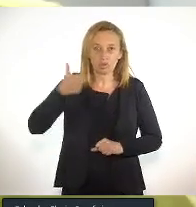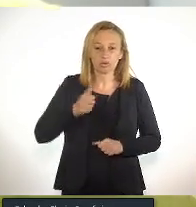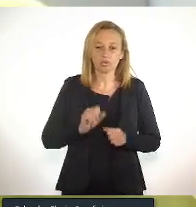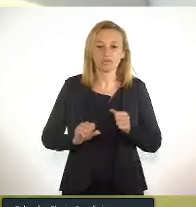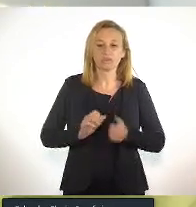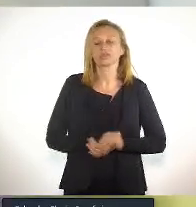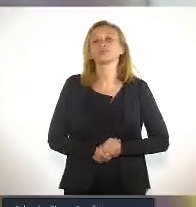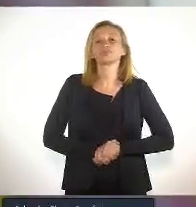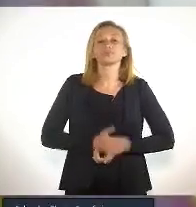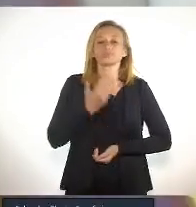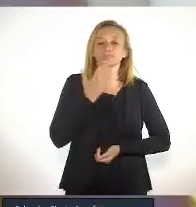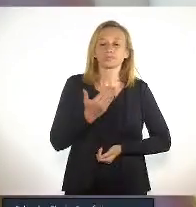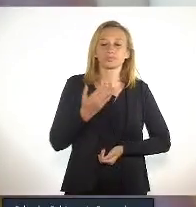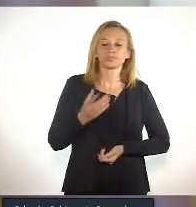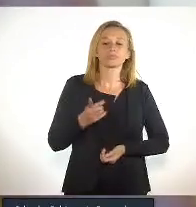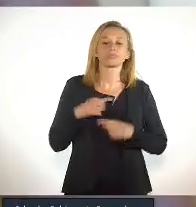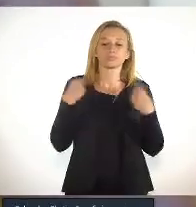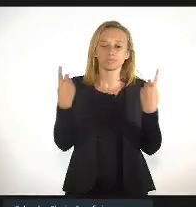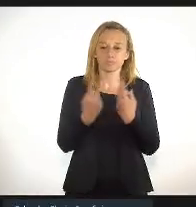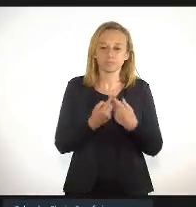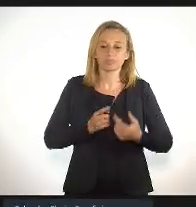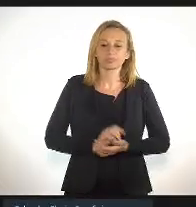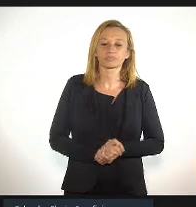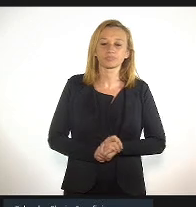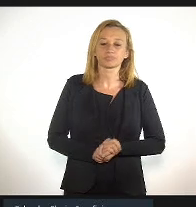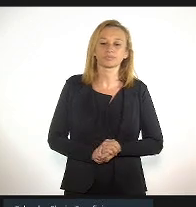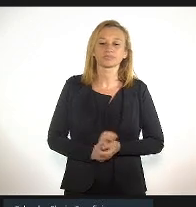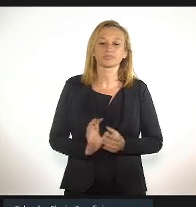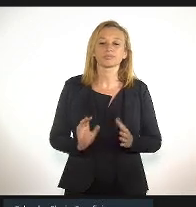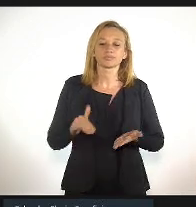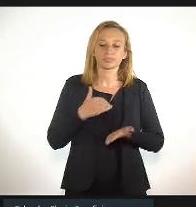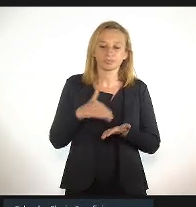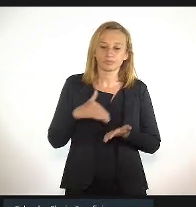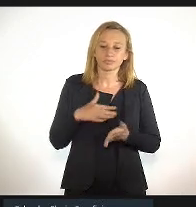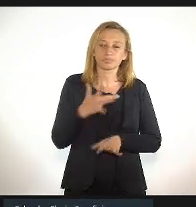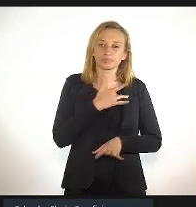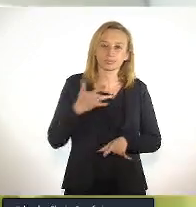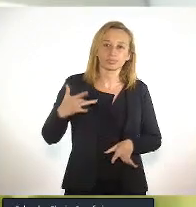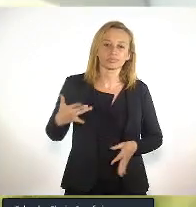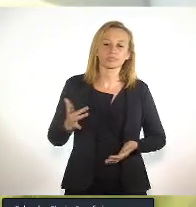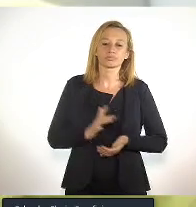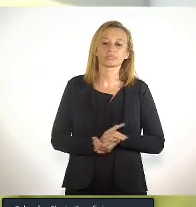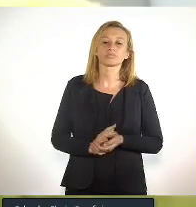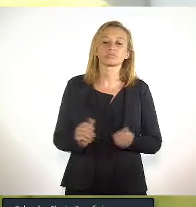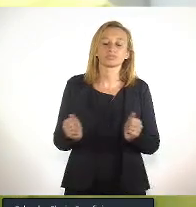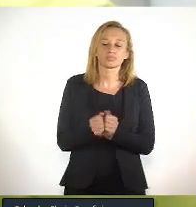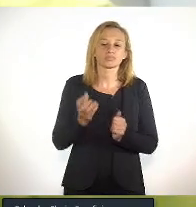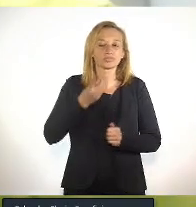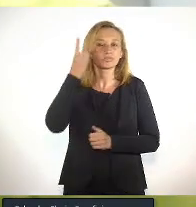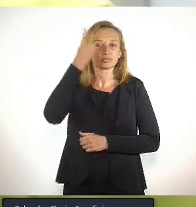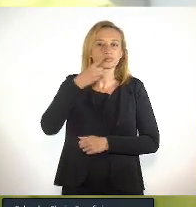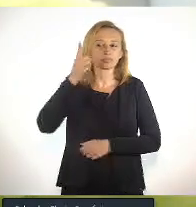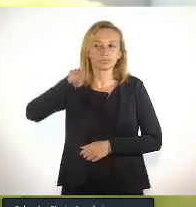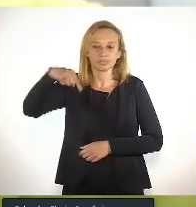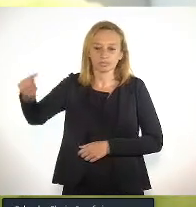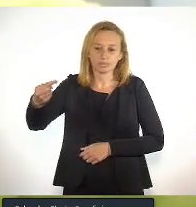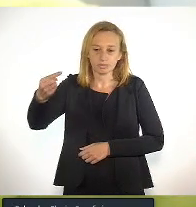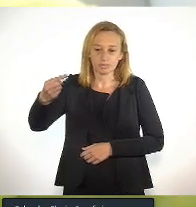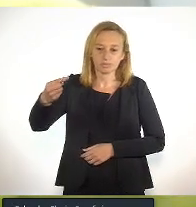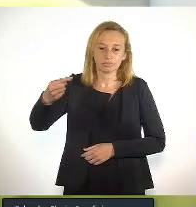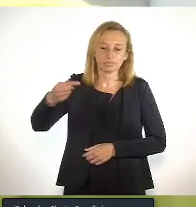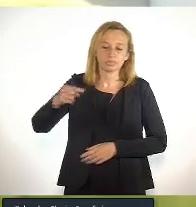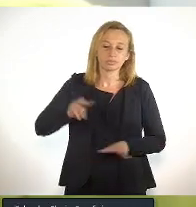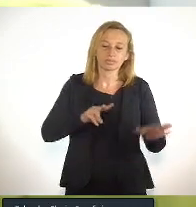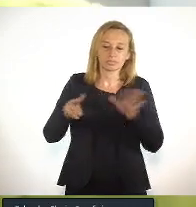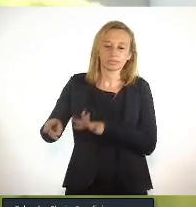Excelência, presidente, uma reunião com o secretário de Saúde e os parlamentares na semana que vem, se Vossa Excelência